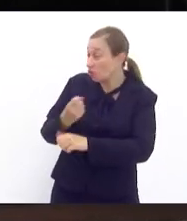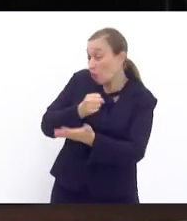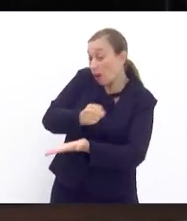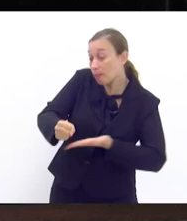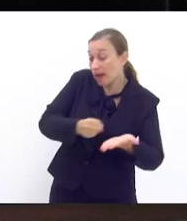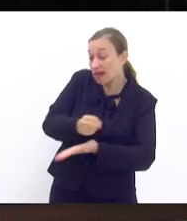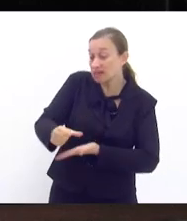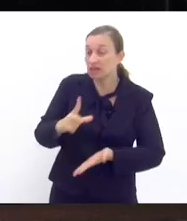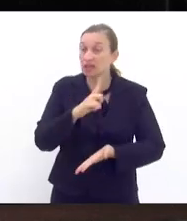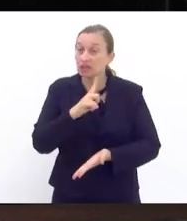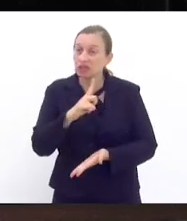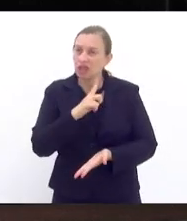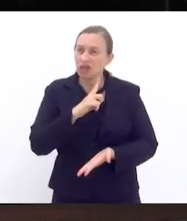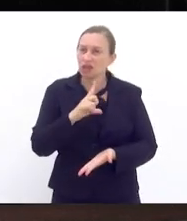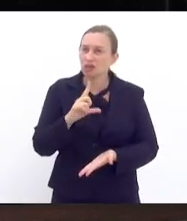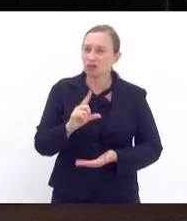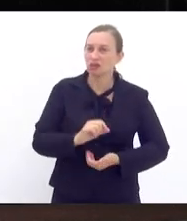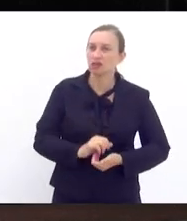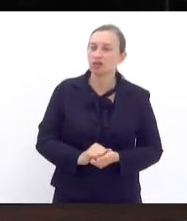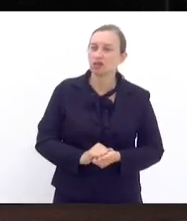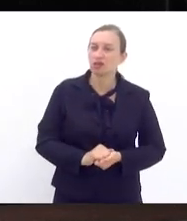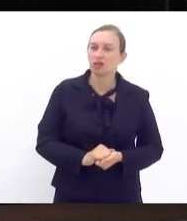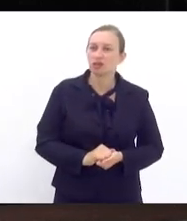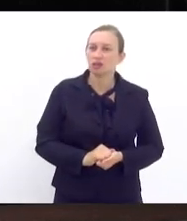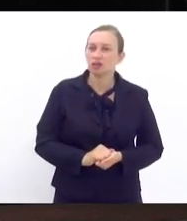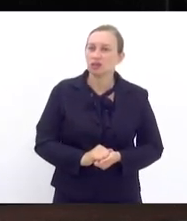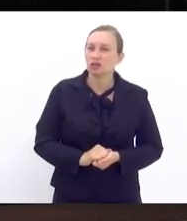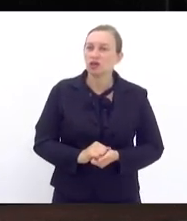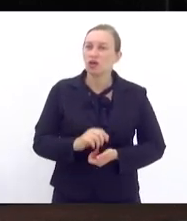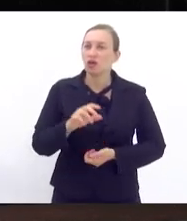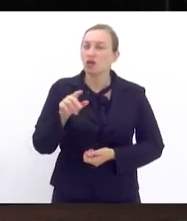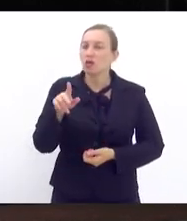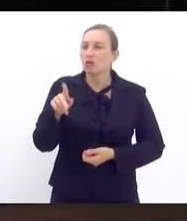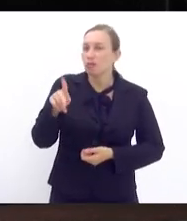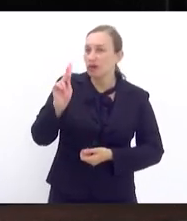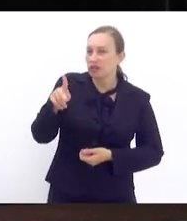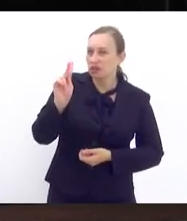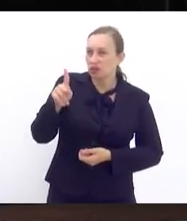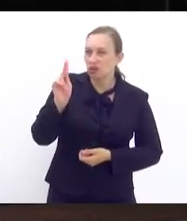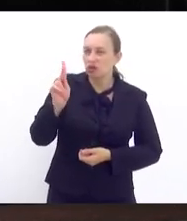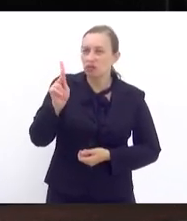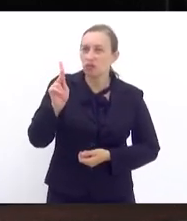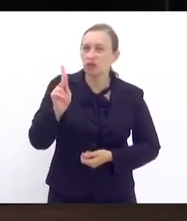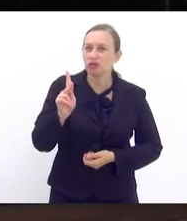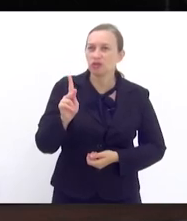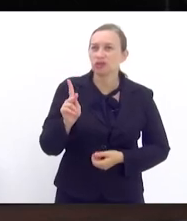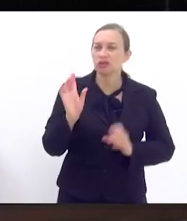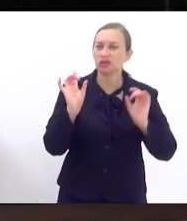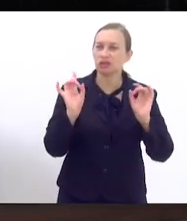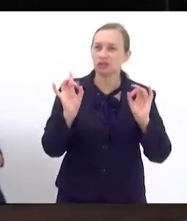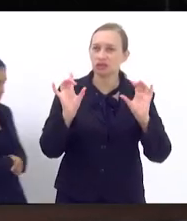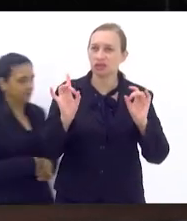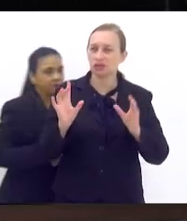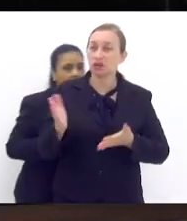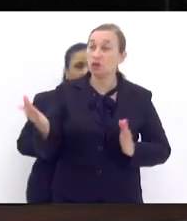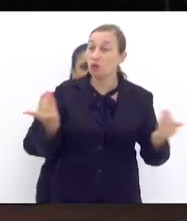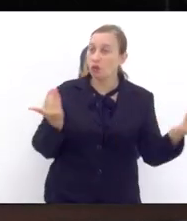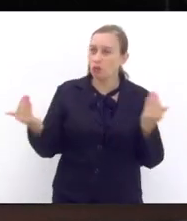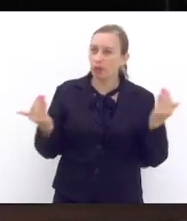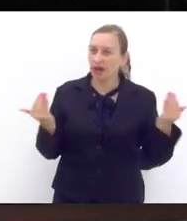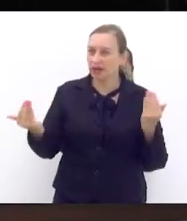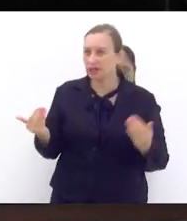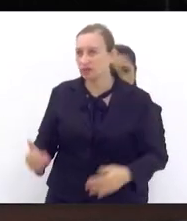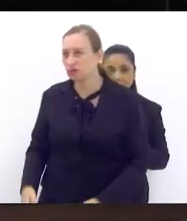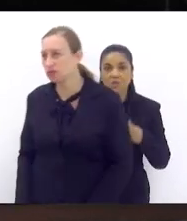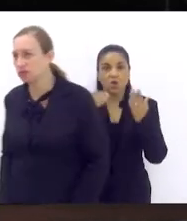ela está sedimentada num braço, que é o braço dos royalties e da participação especial. Comparando aquele,